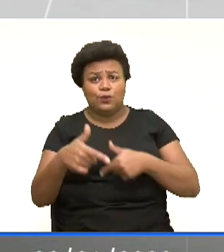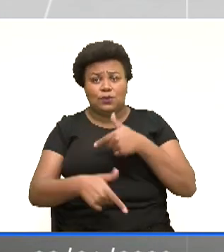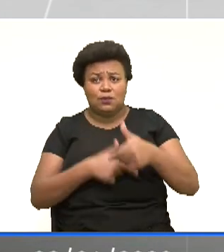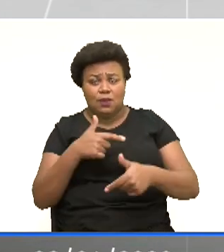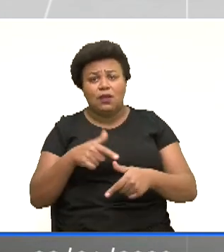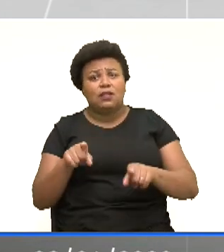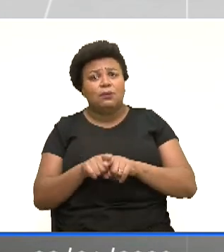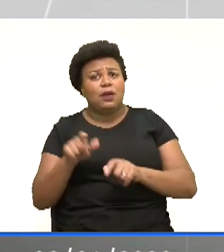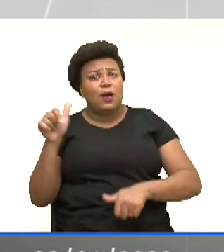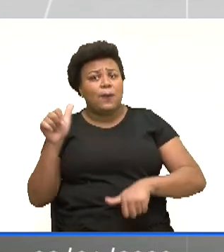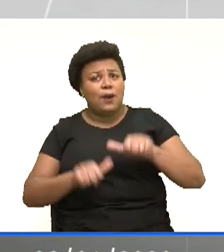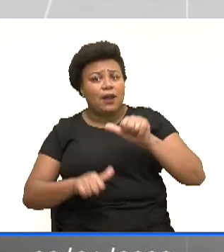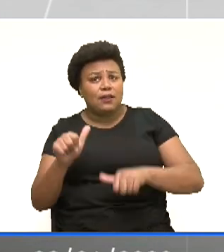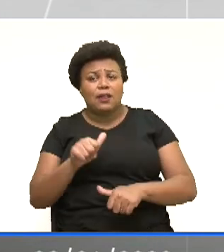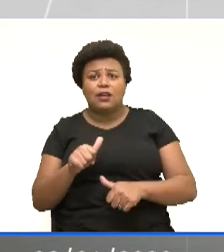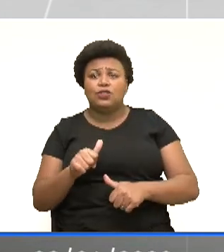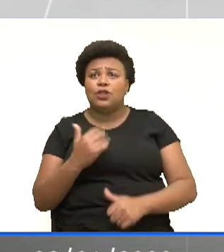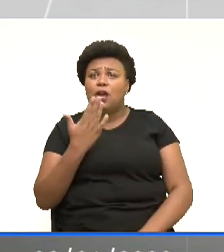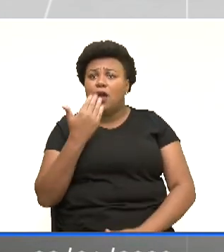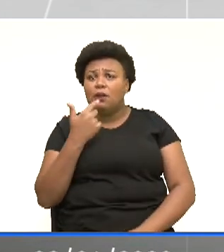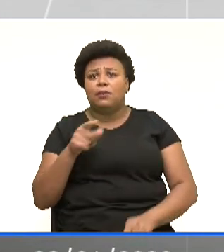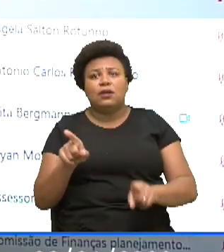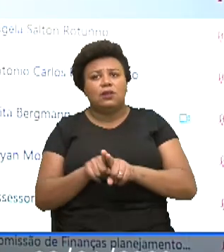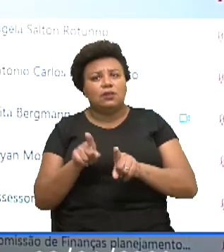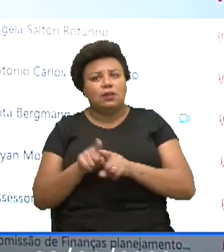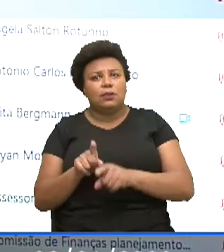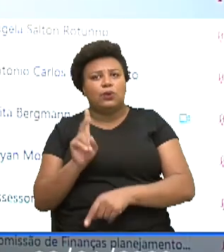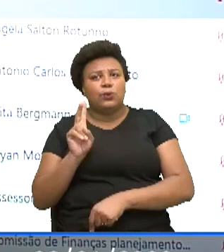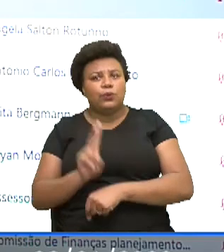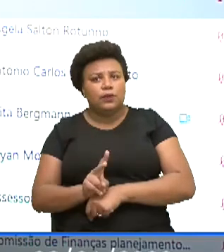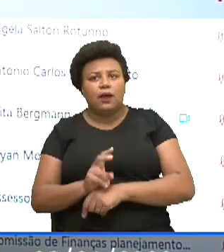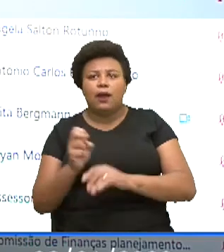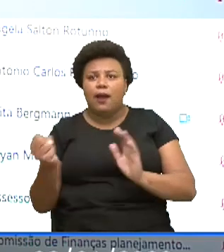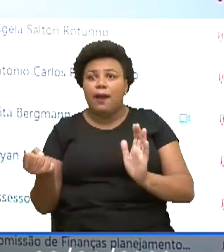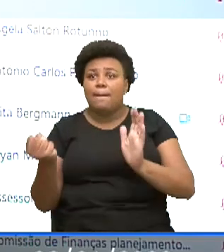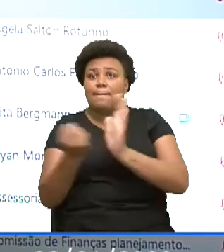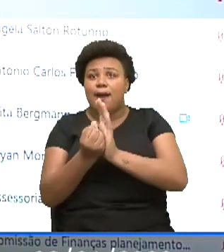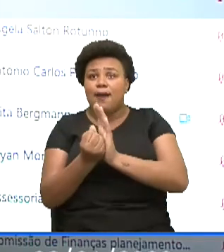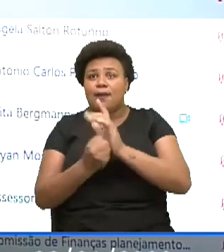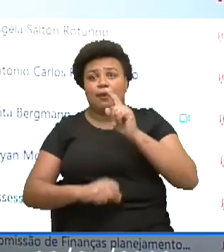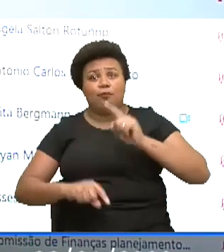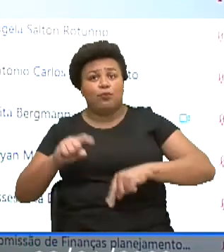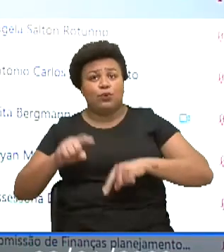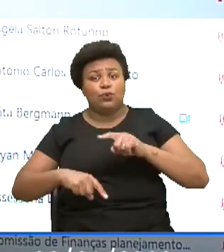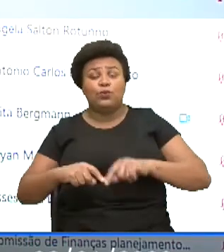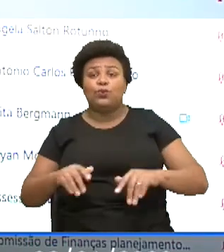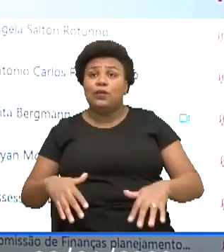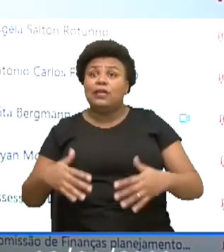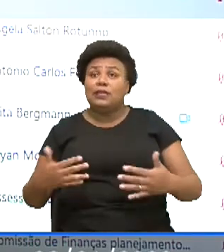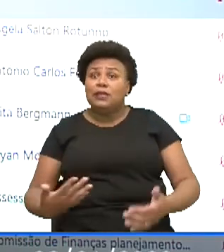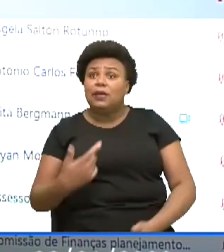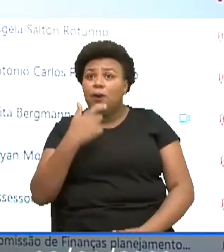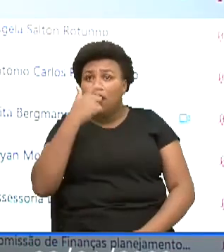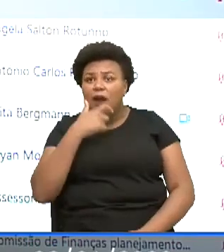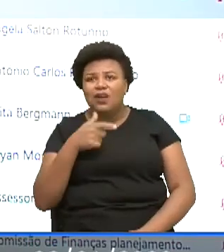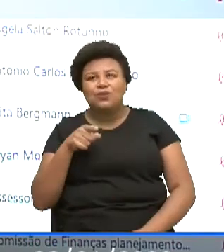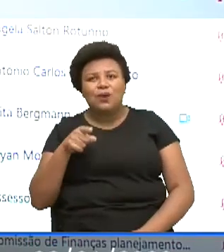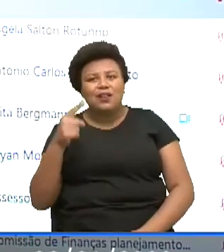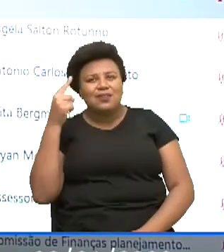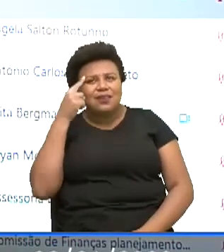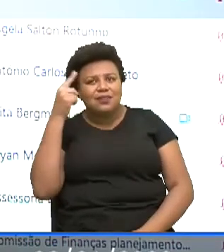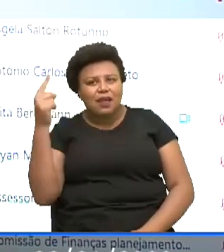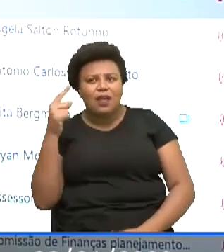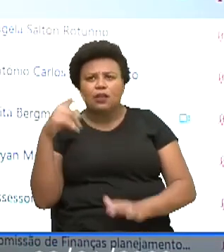a qualidade dos alimentos e também a preservação da marca dos produtos. Então, acho que essa ideia